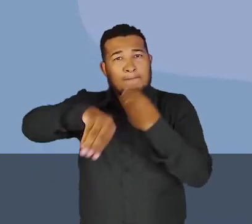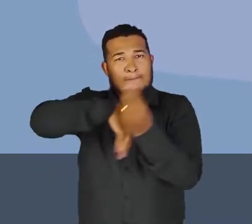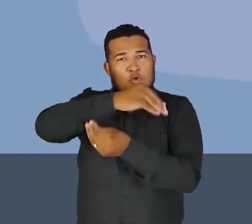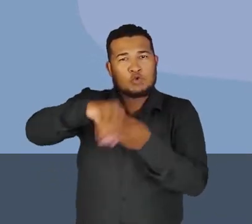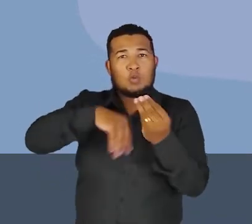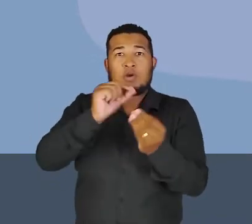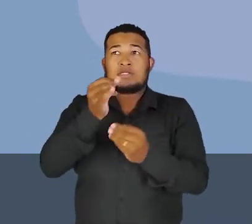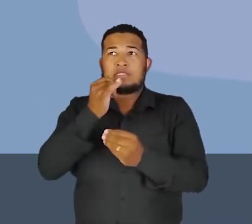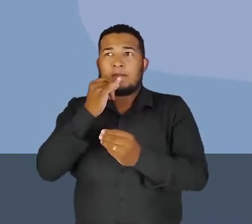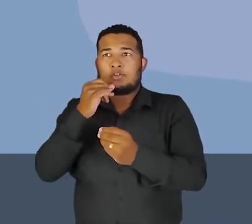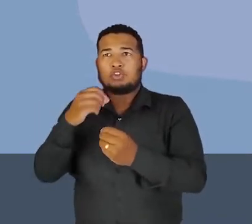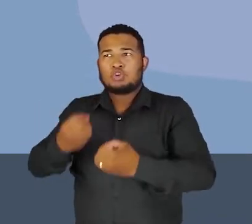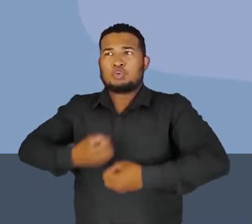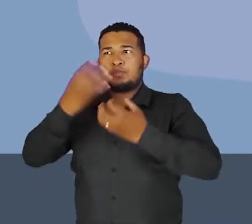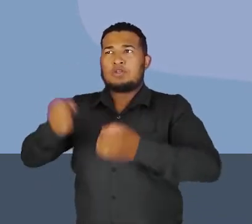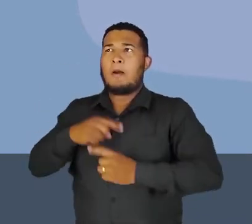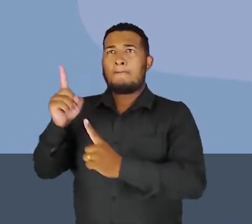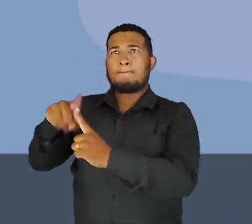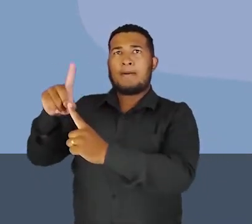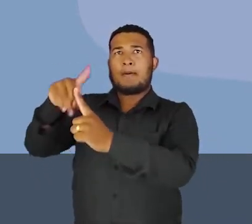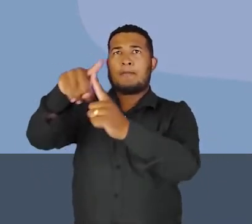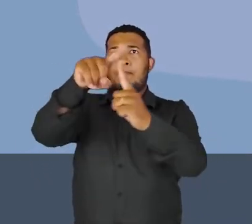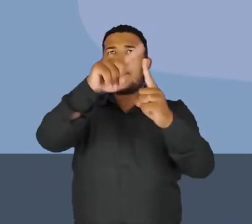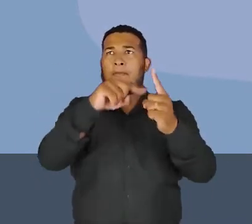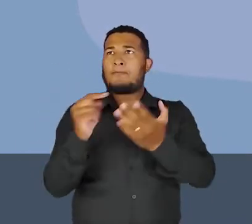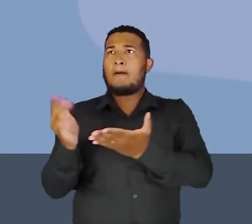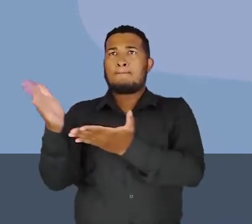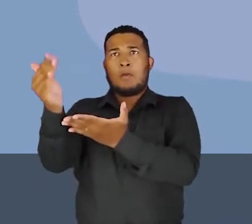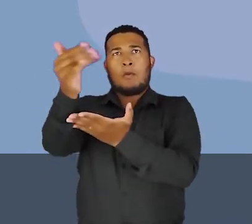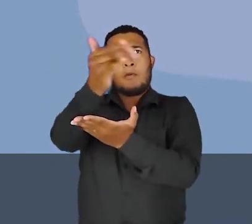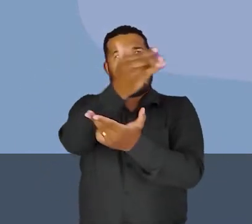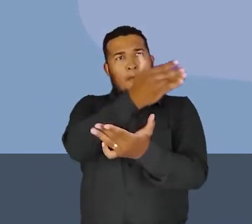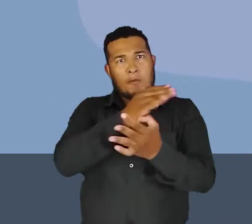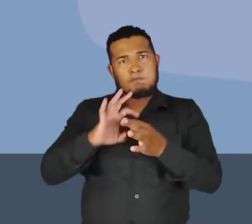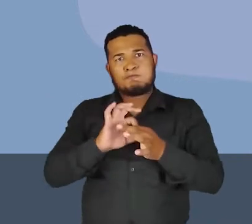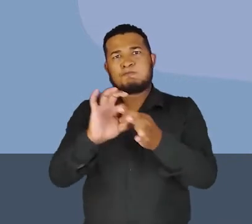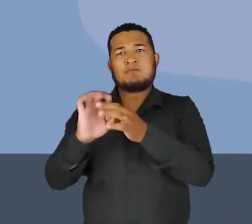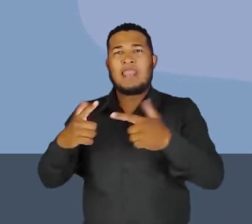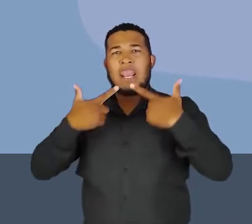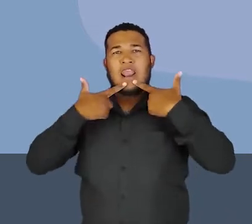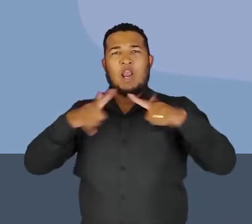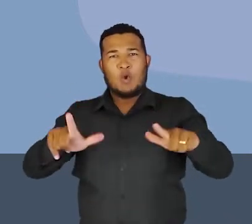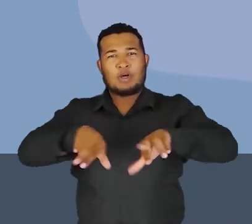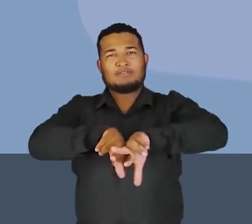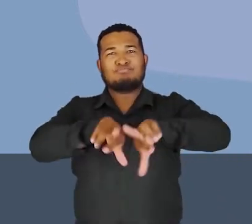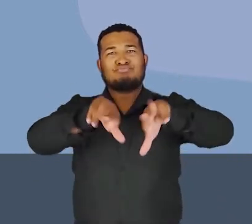misturando diversas formas de expressão, né, diversas linguagens. Trabalhava